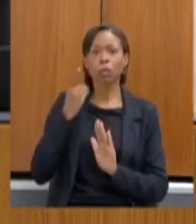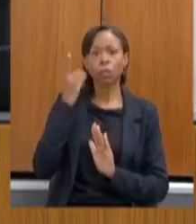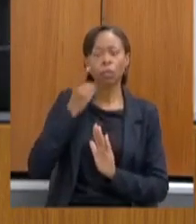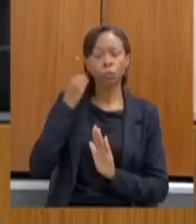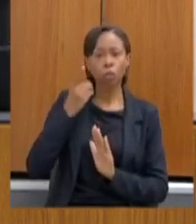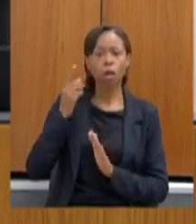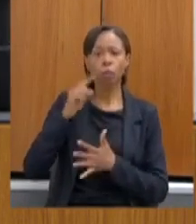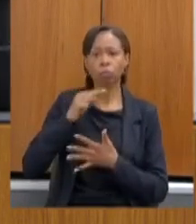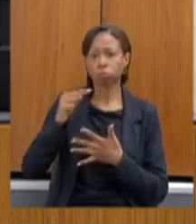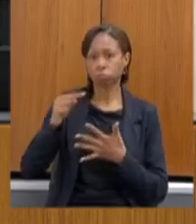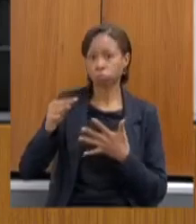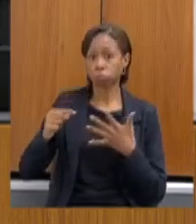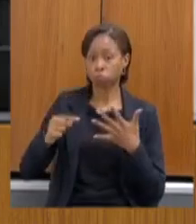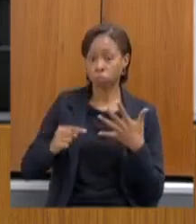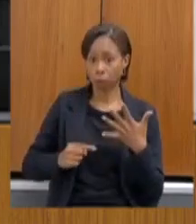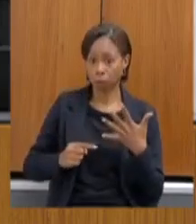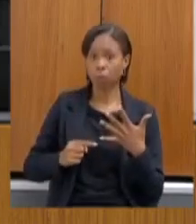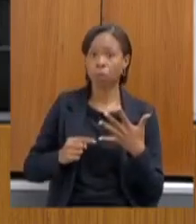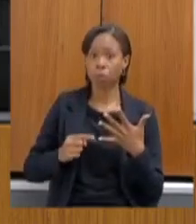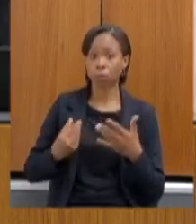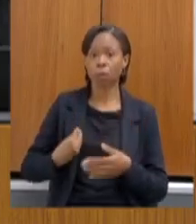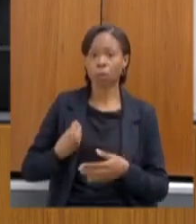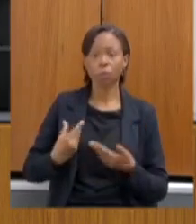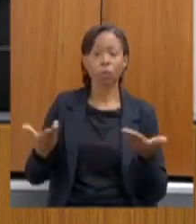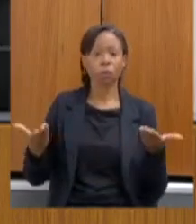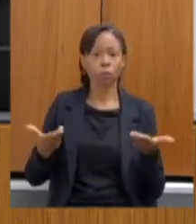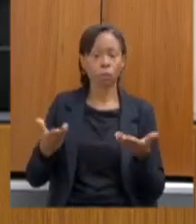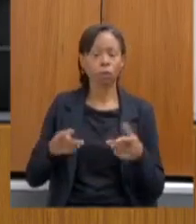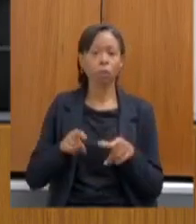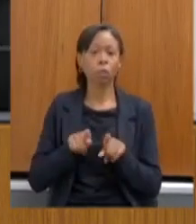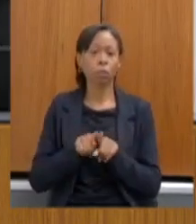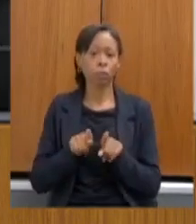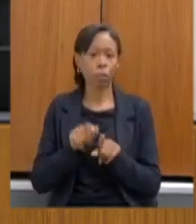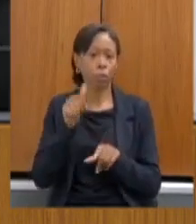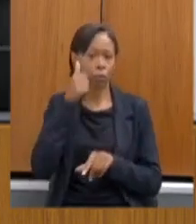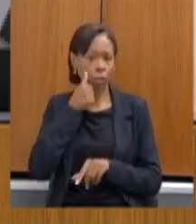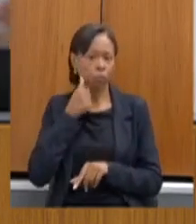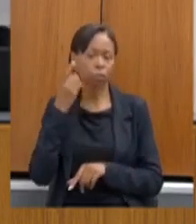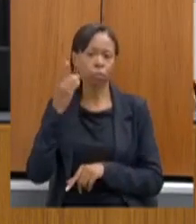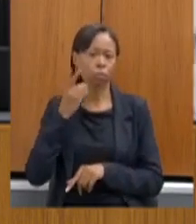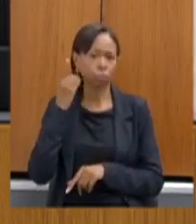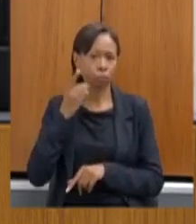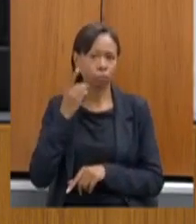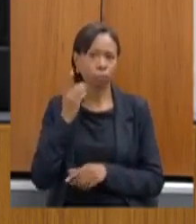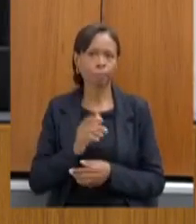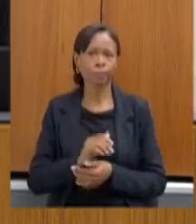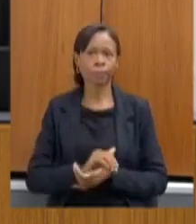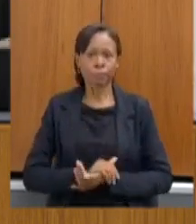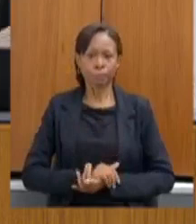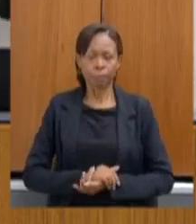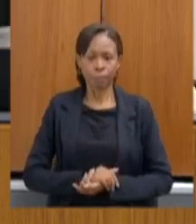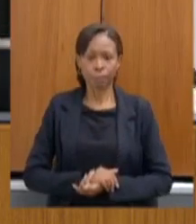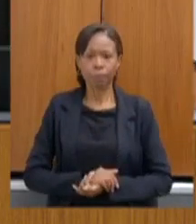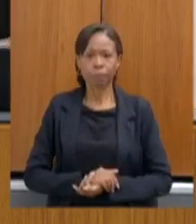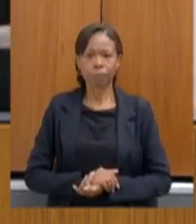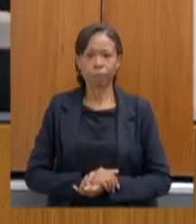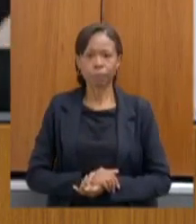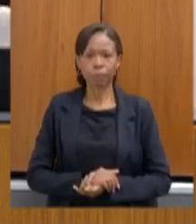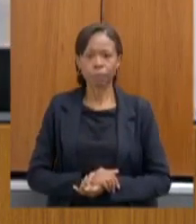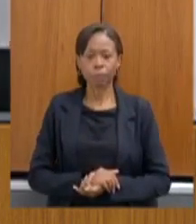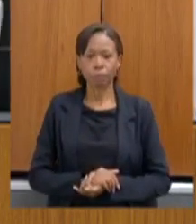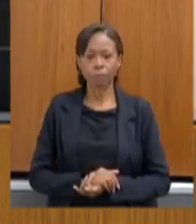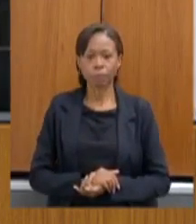Guilherme da Cunha Ulysses Gomes e das deputadas Ione Pinheiro e celise laviola